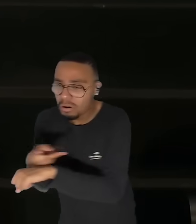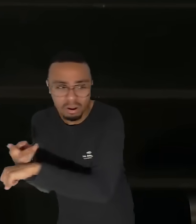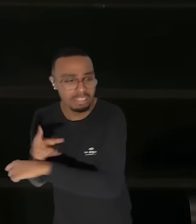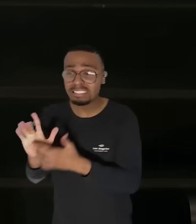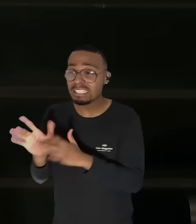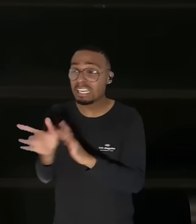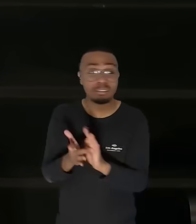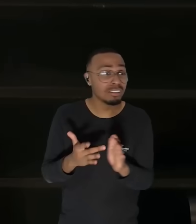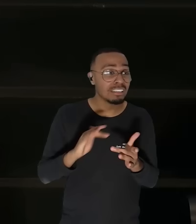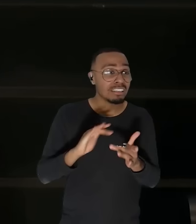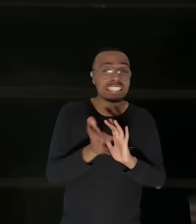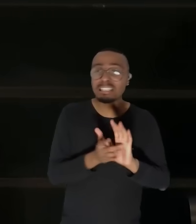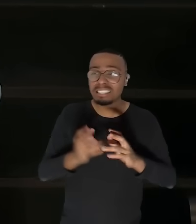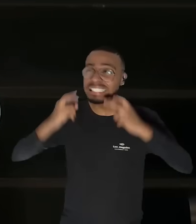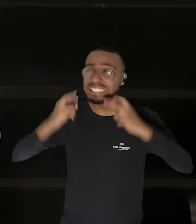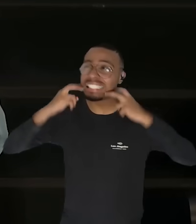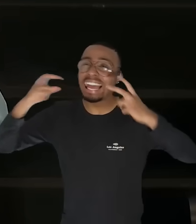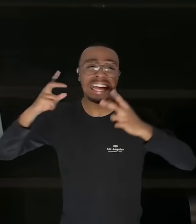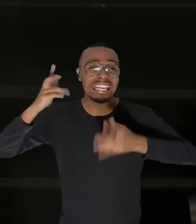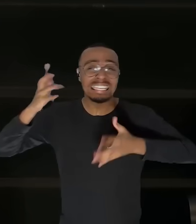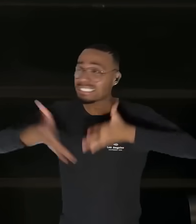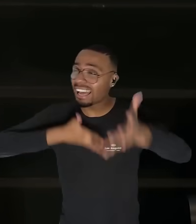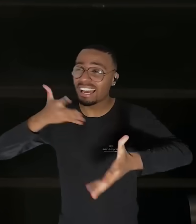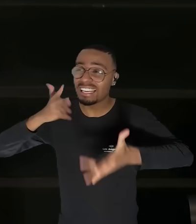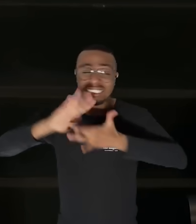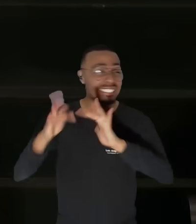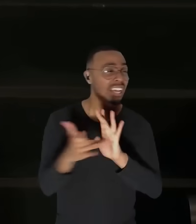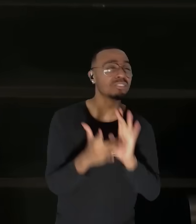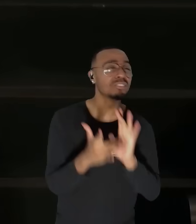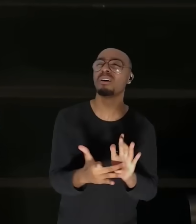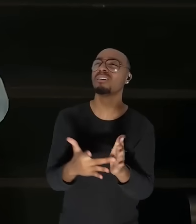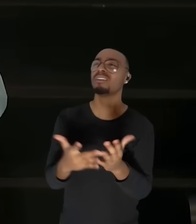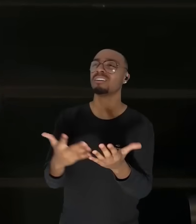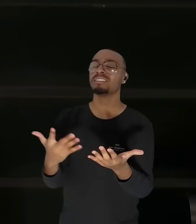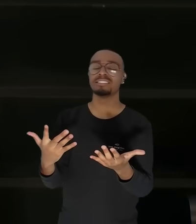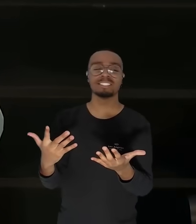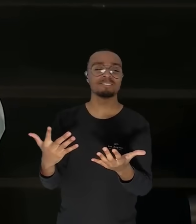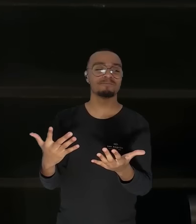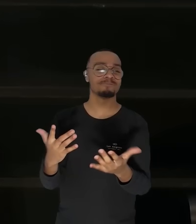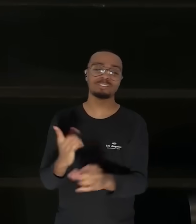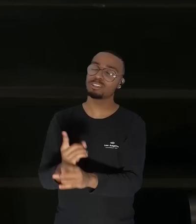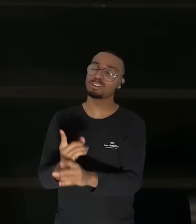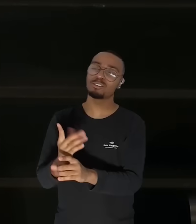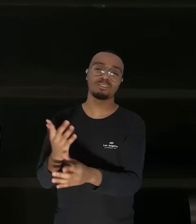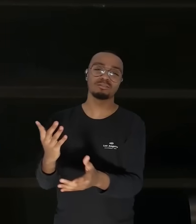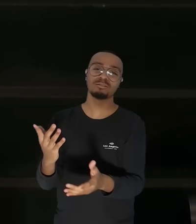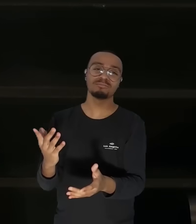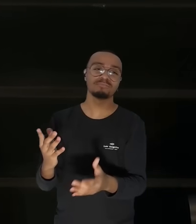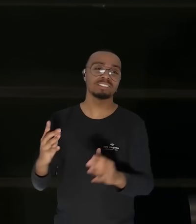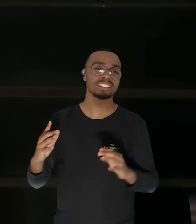vejo. E a maioria disso acontece de forma secreta.